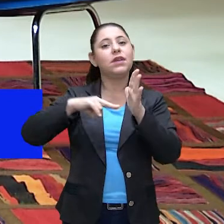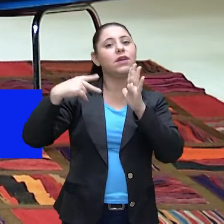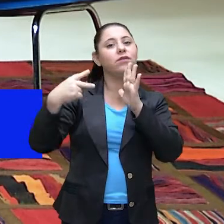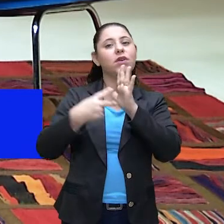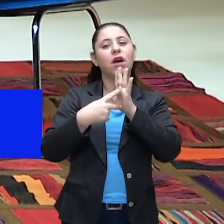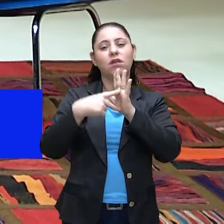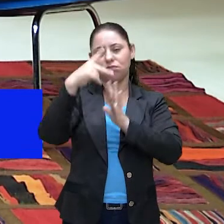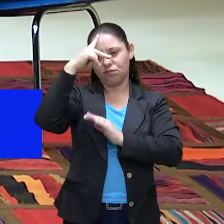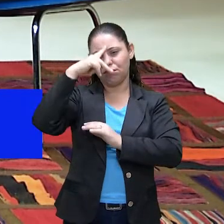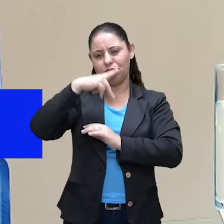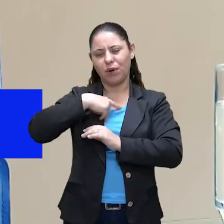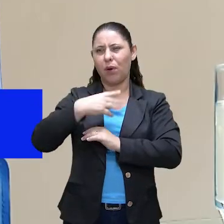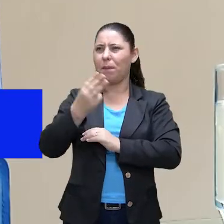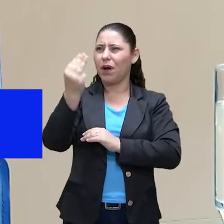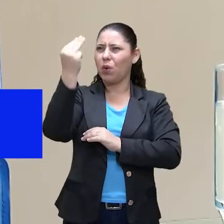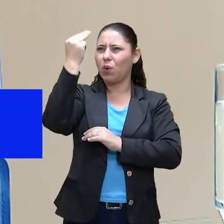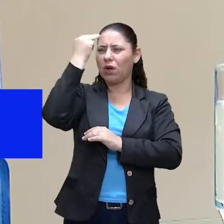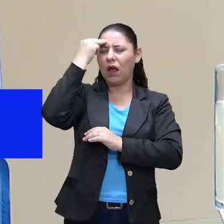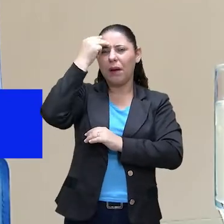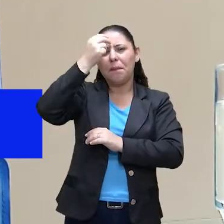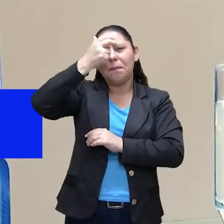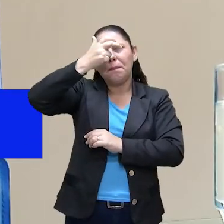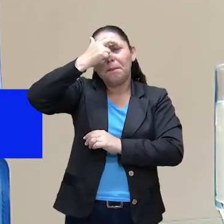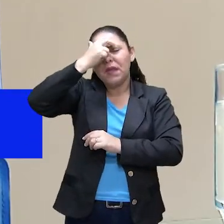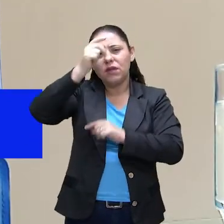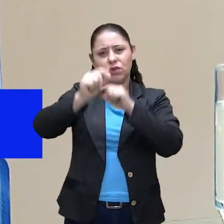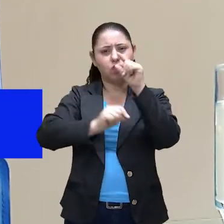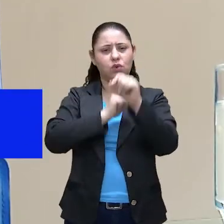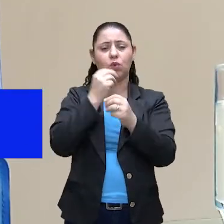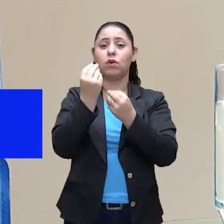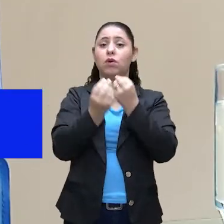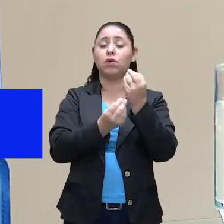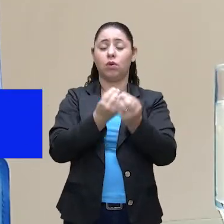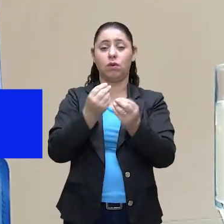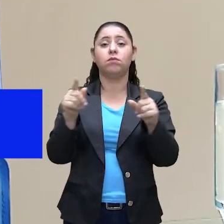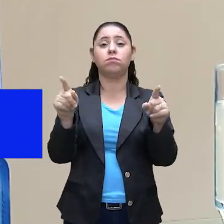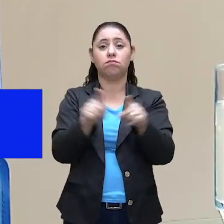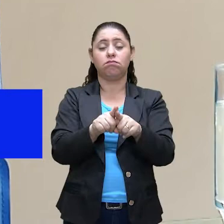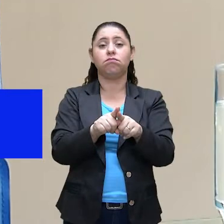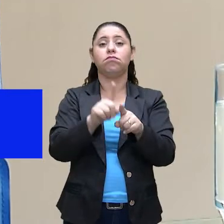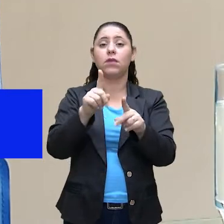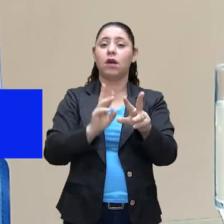significado da sua própria consciência de como